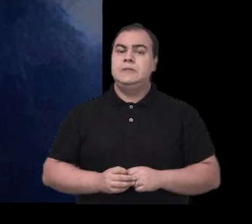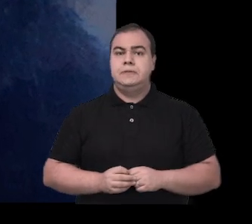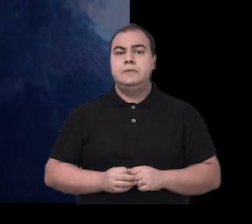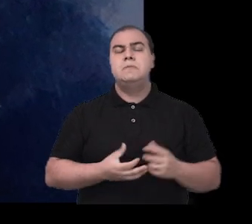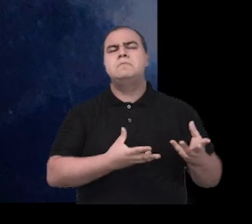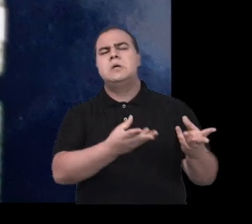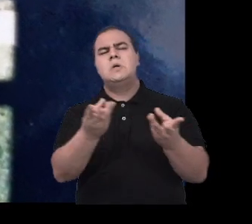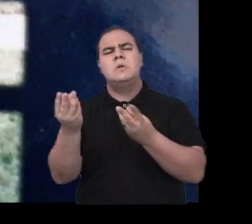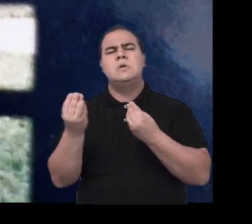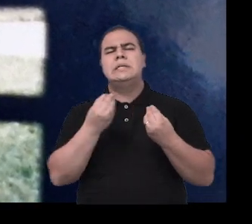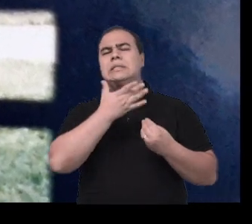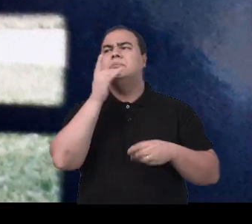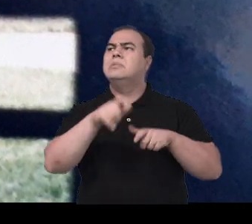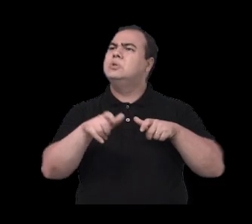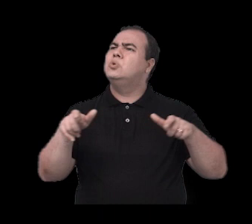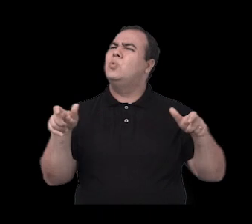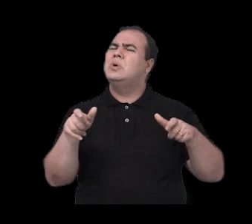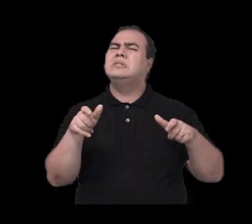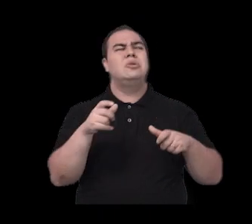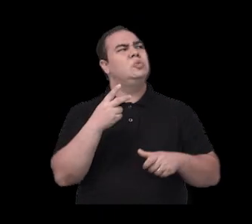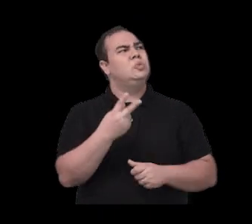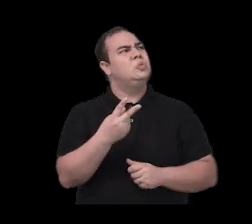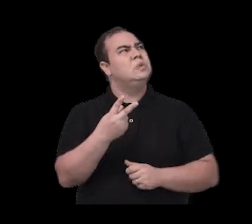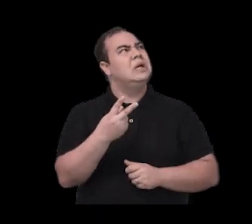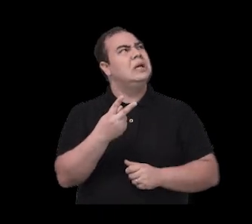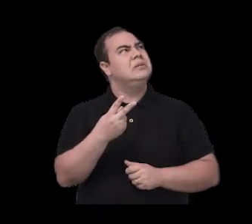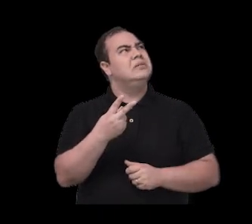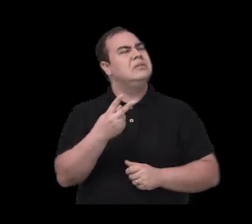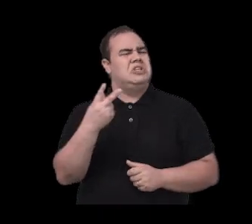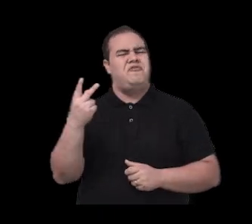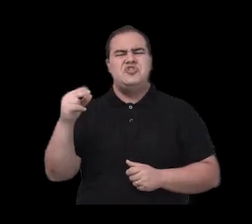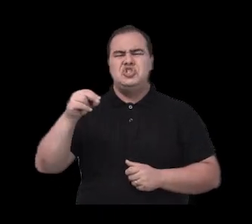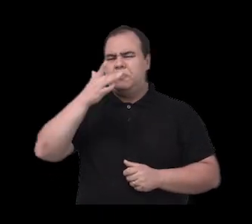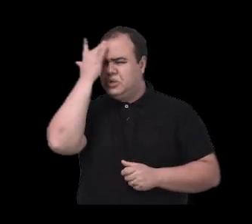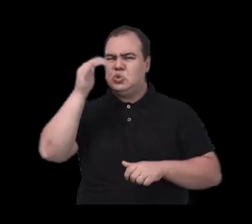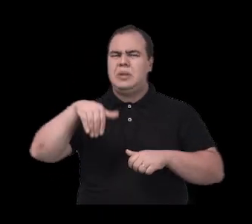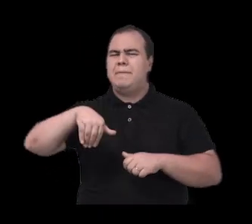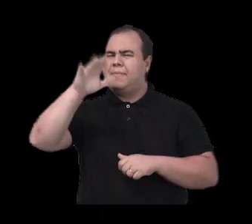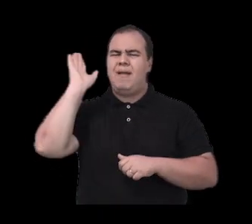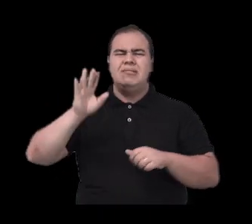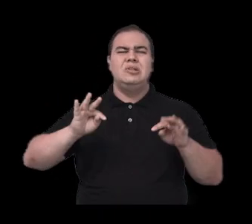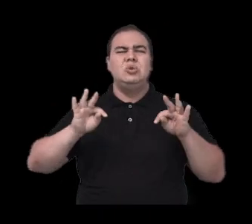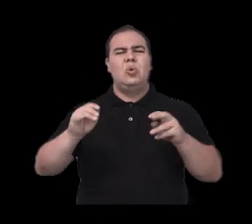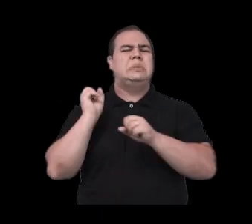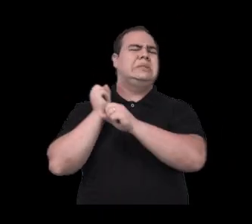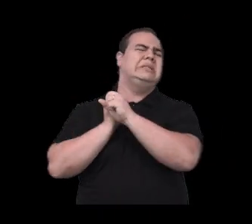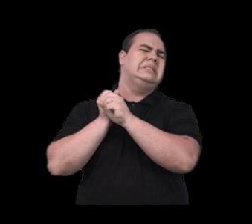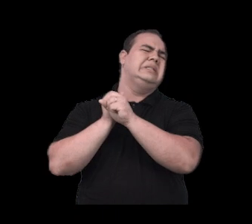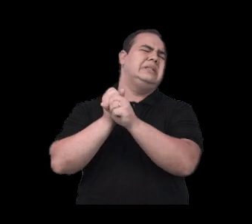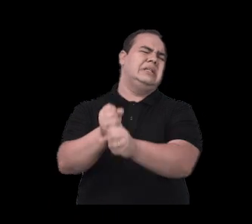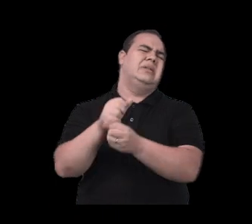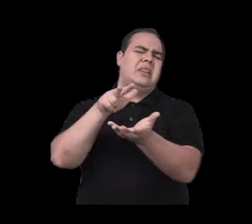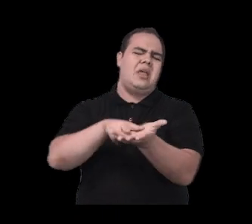assim, e muitas pessoas, 200 e tantas, variava entre 200 e 280 pessoas, nessas condições, crônicos, todos com